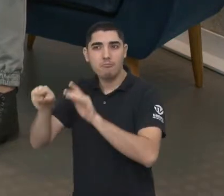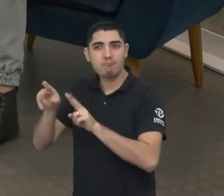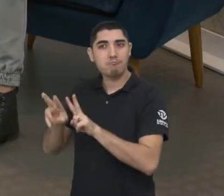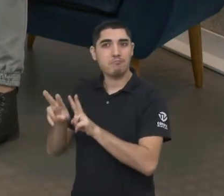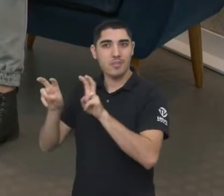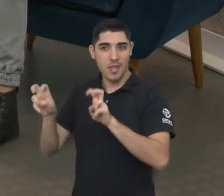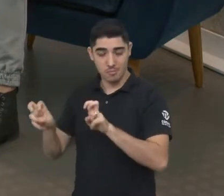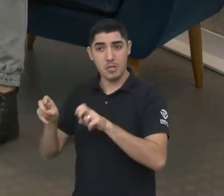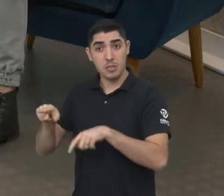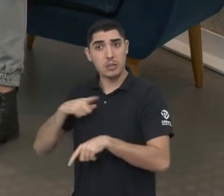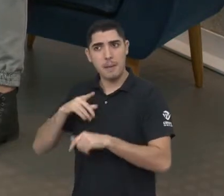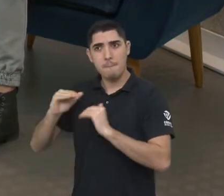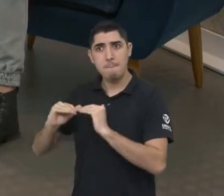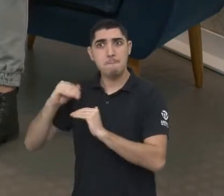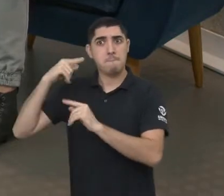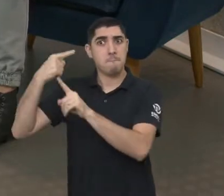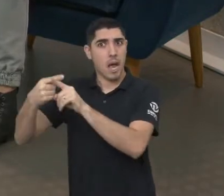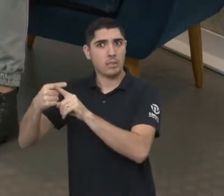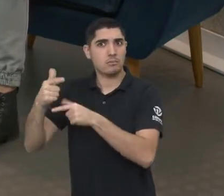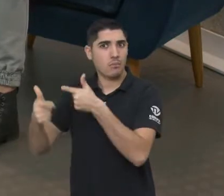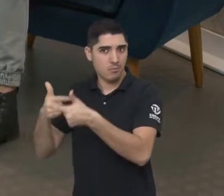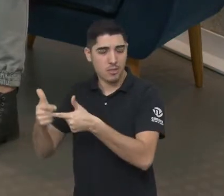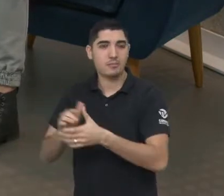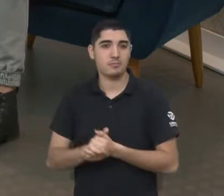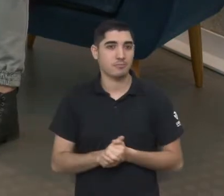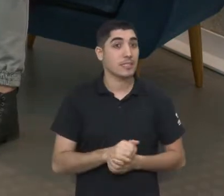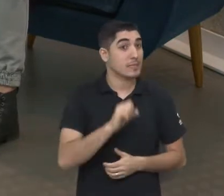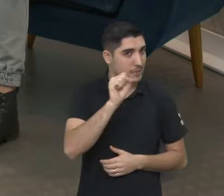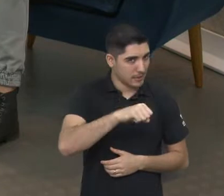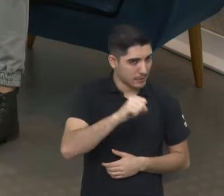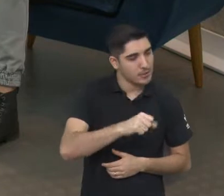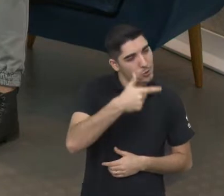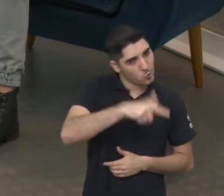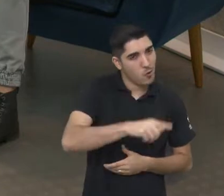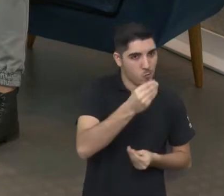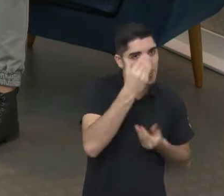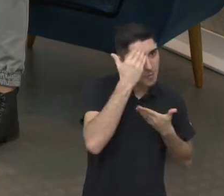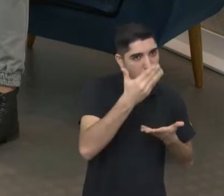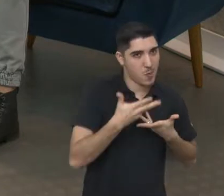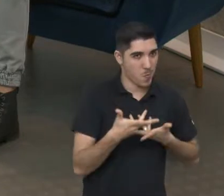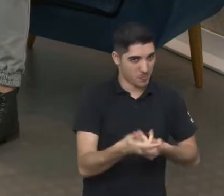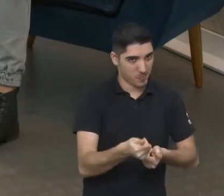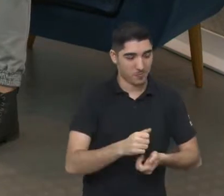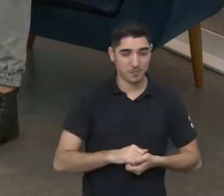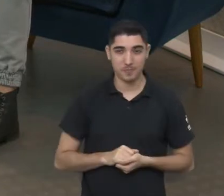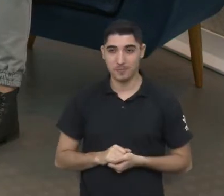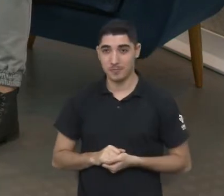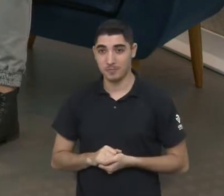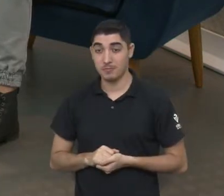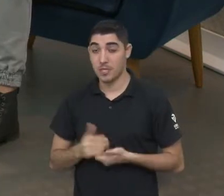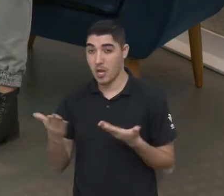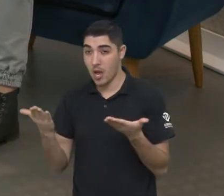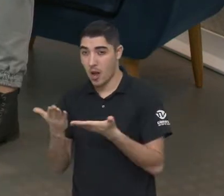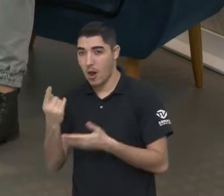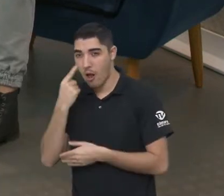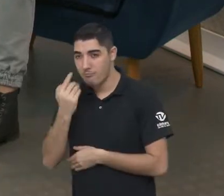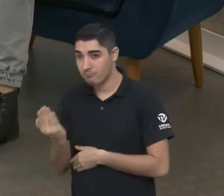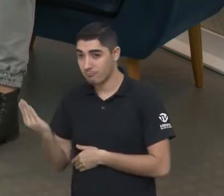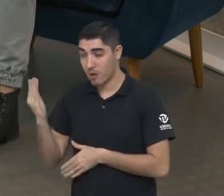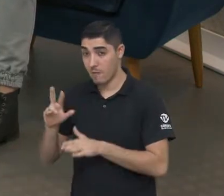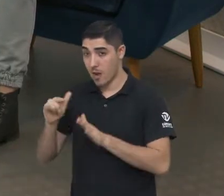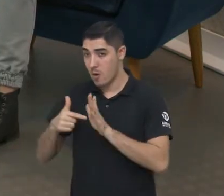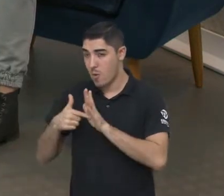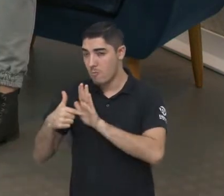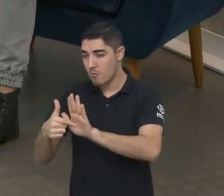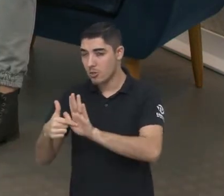que está cada vez mais em alta, né? Sim. Obrigado pelo convite mais uma vez. E olha só, a gente vai conhecer um pouco mais sobre essa